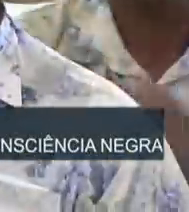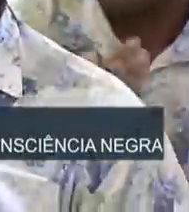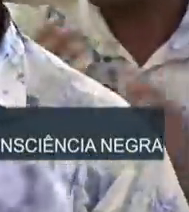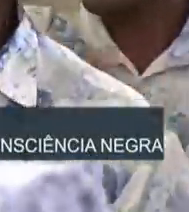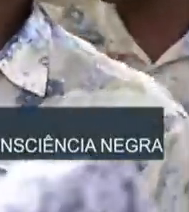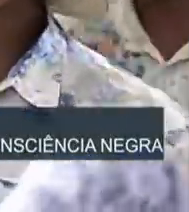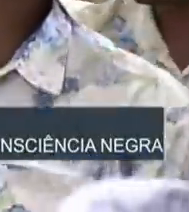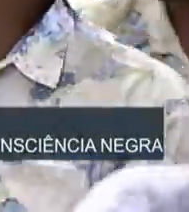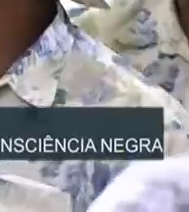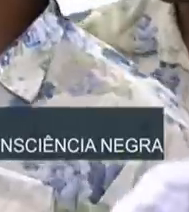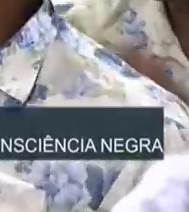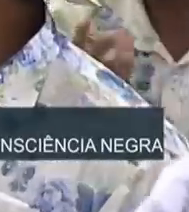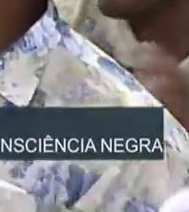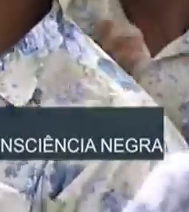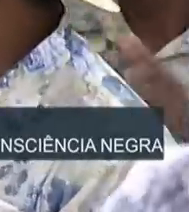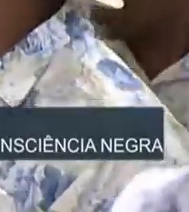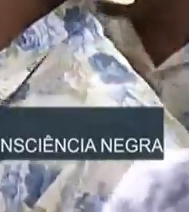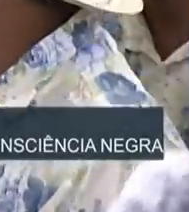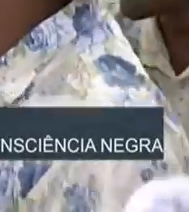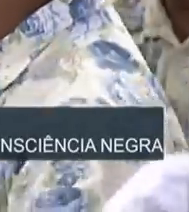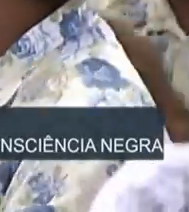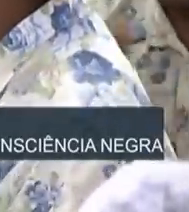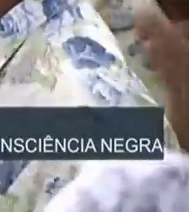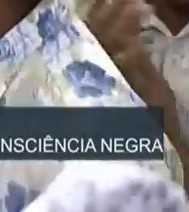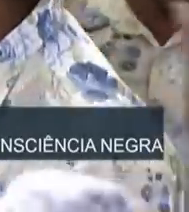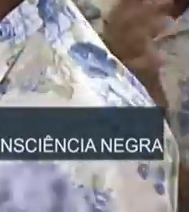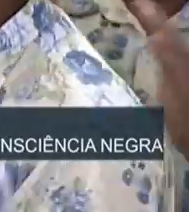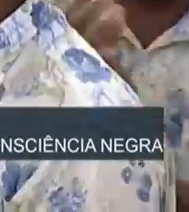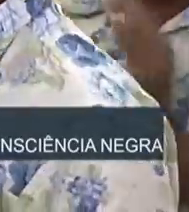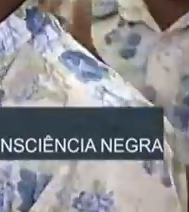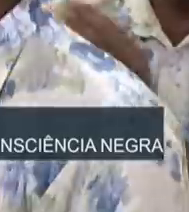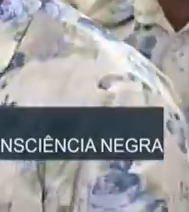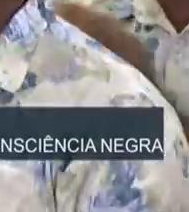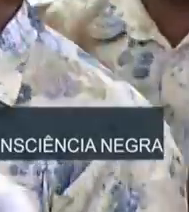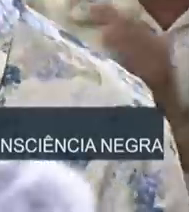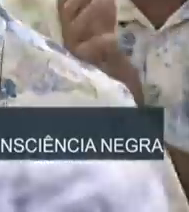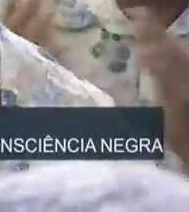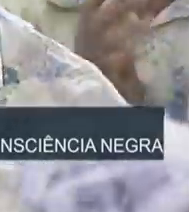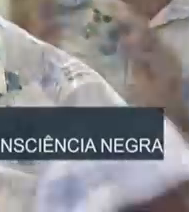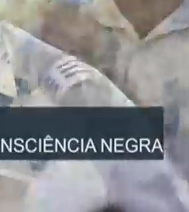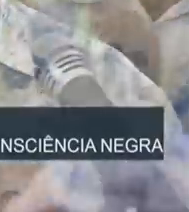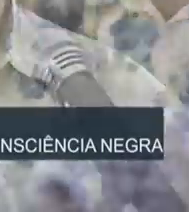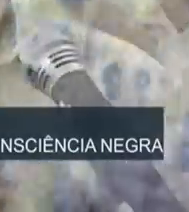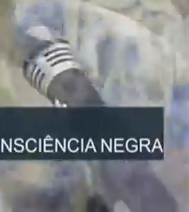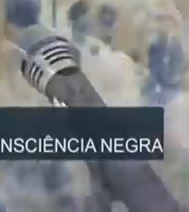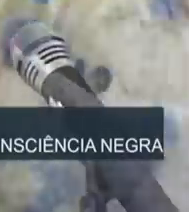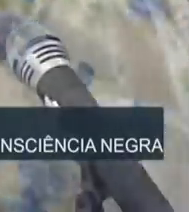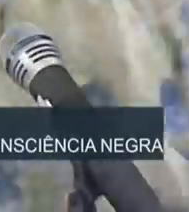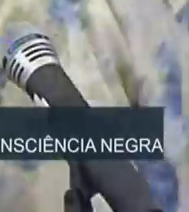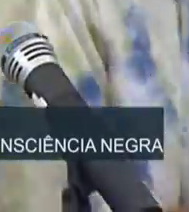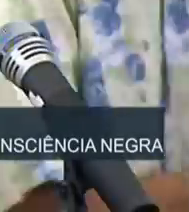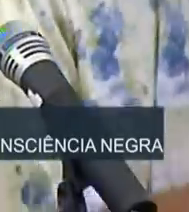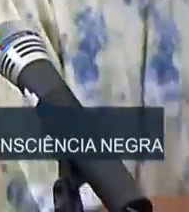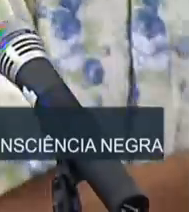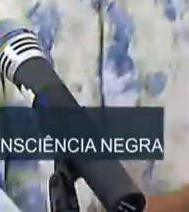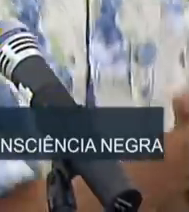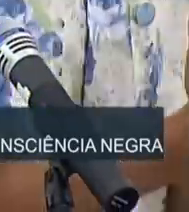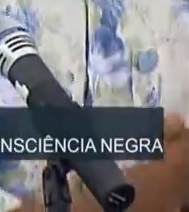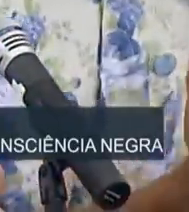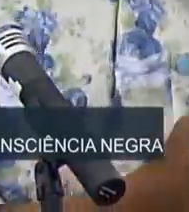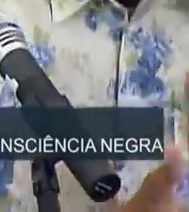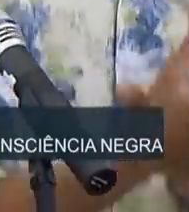Maranhão sou eu Maranhão sou eu Maranhão sou eu Maranhão sou eu terra de tambor